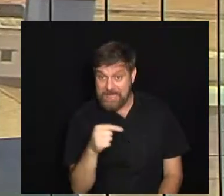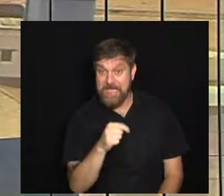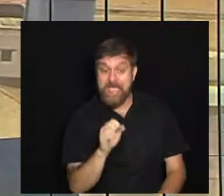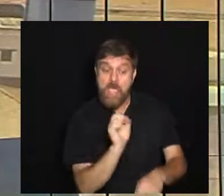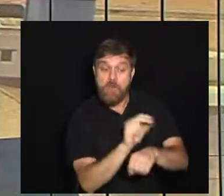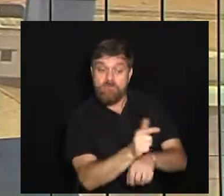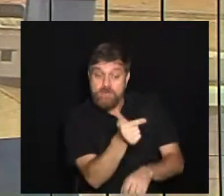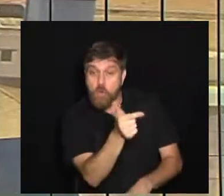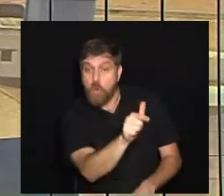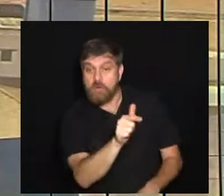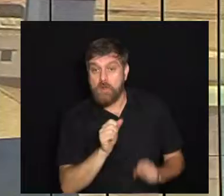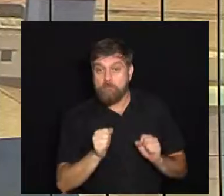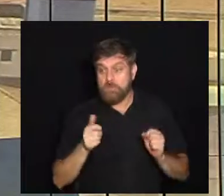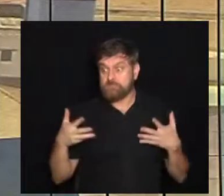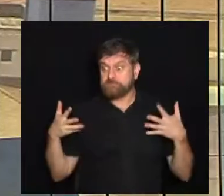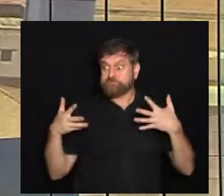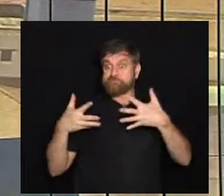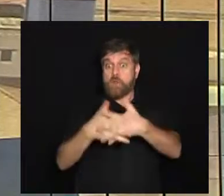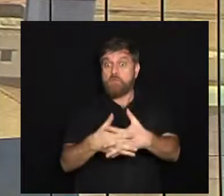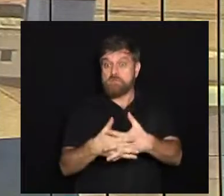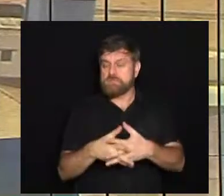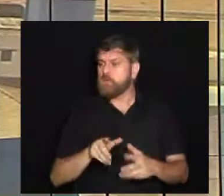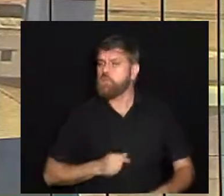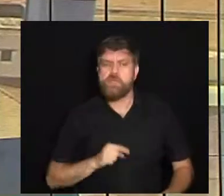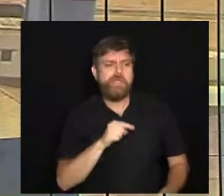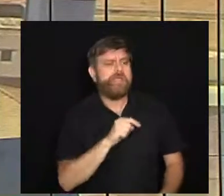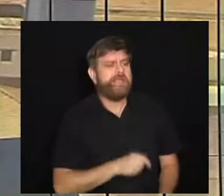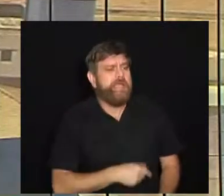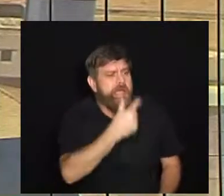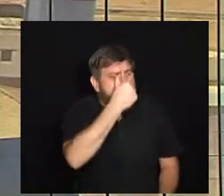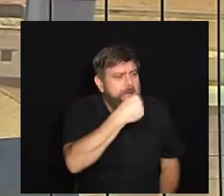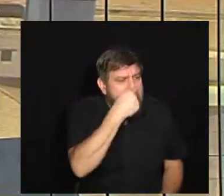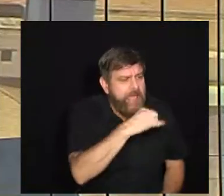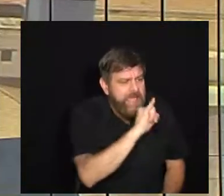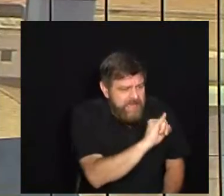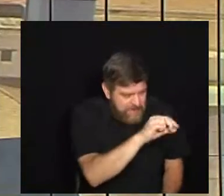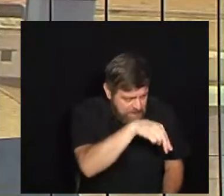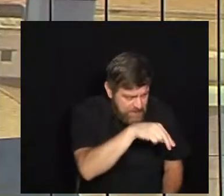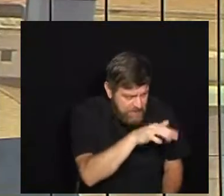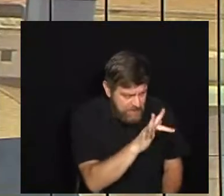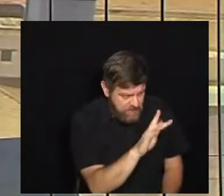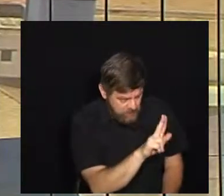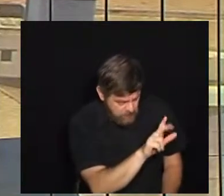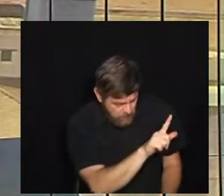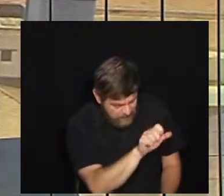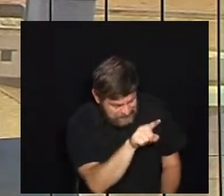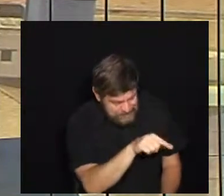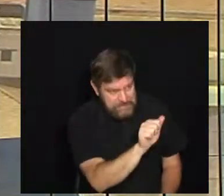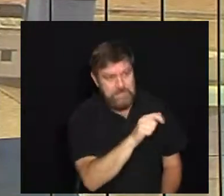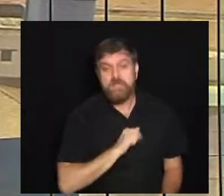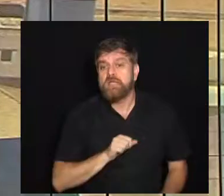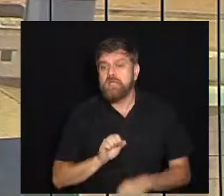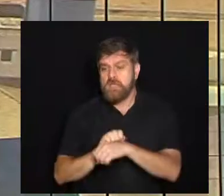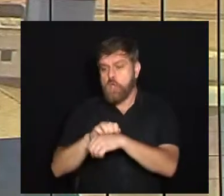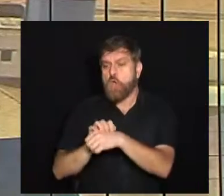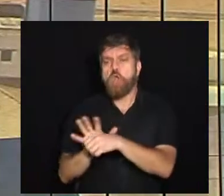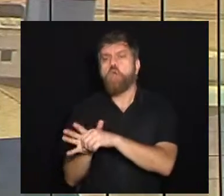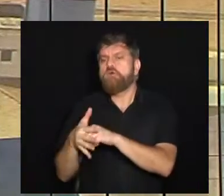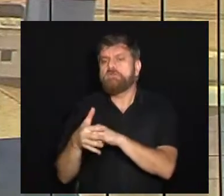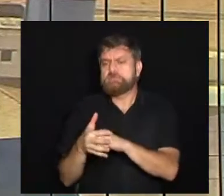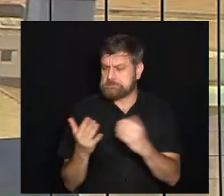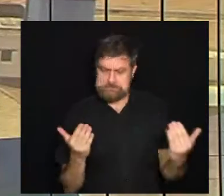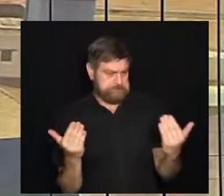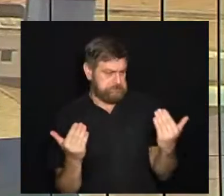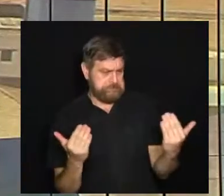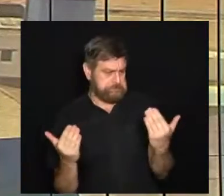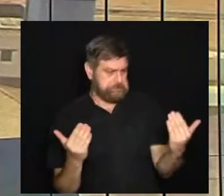acontecer uma grande confusão num determinado momento entre o que que a influenza e já está acontecendo na verdade e o que que é convide então a gente precisa mesmo que